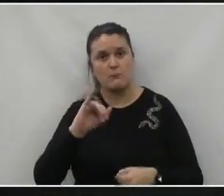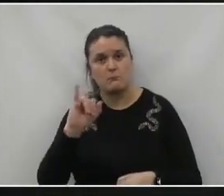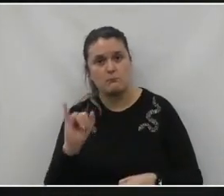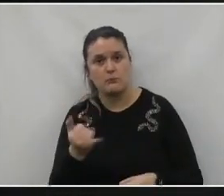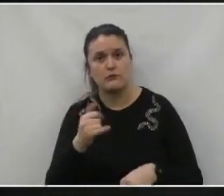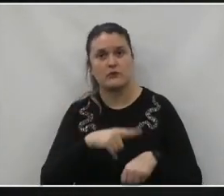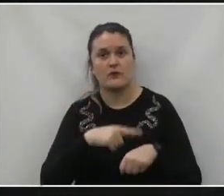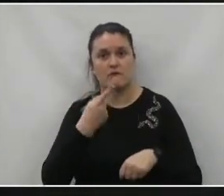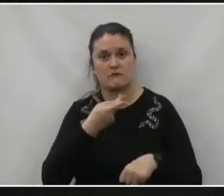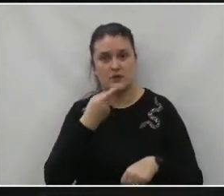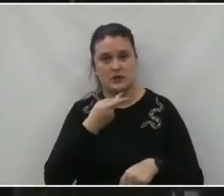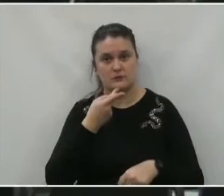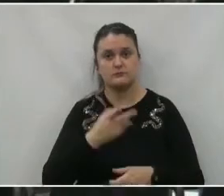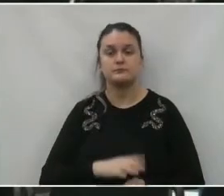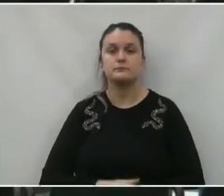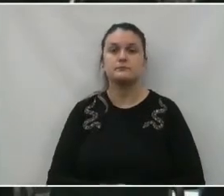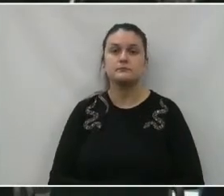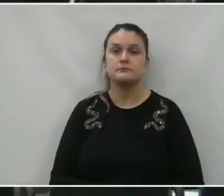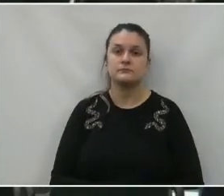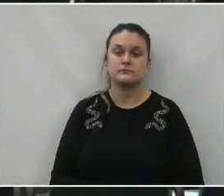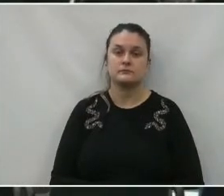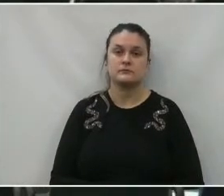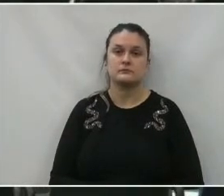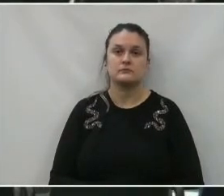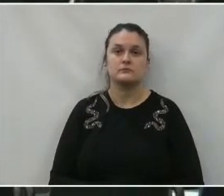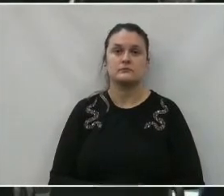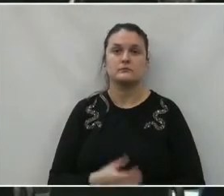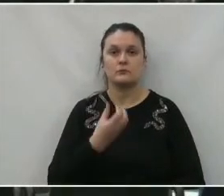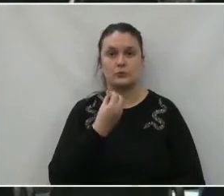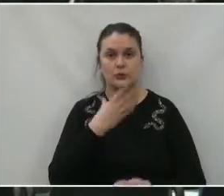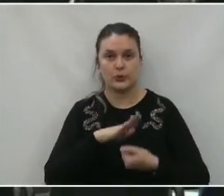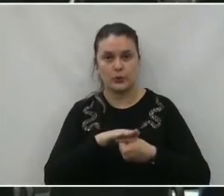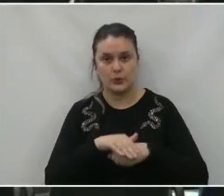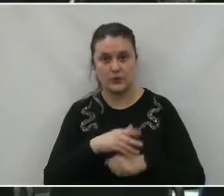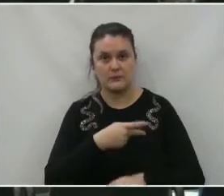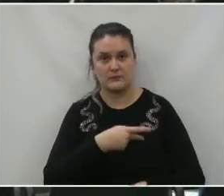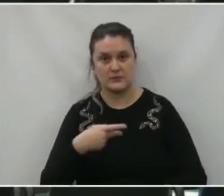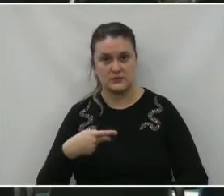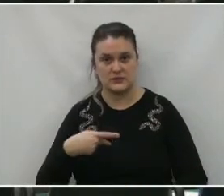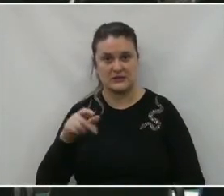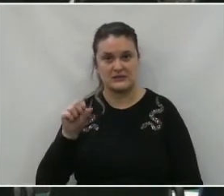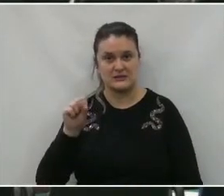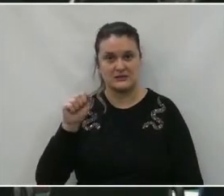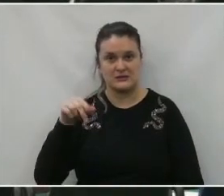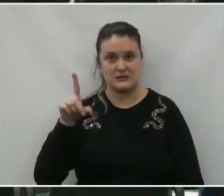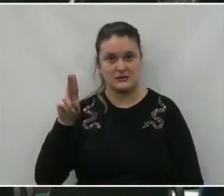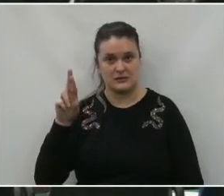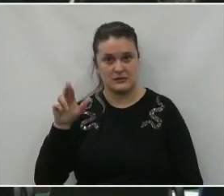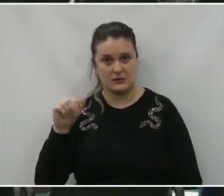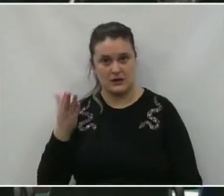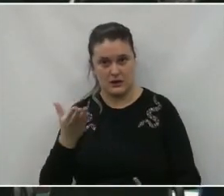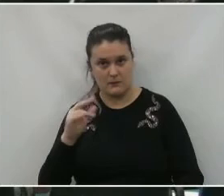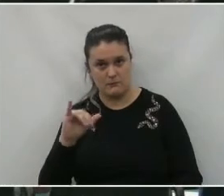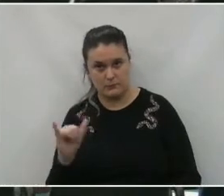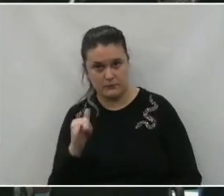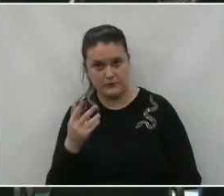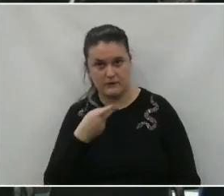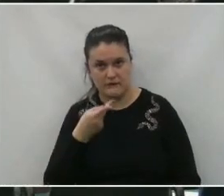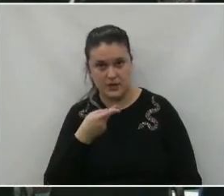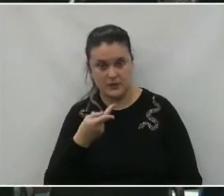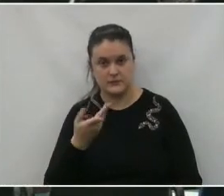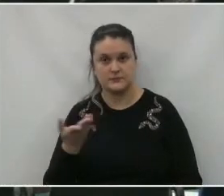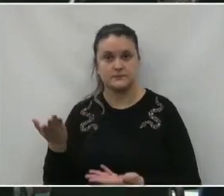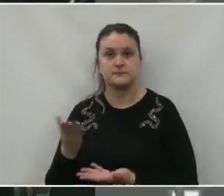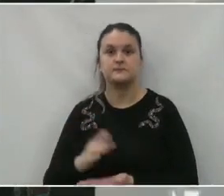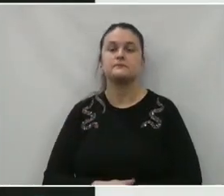desejarem fazer uso. Boa noite, pastora Sandra. Quer fazer o uso da palavra essa noite? Com